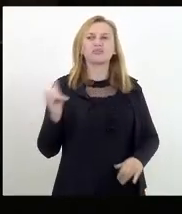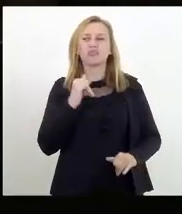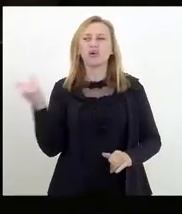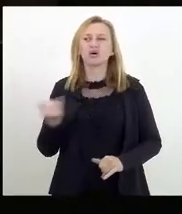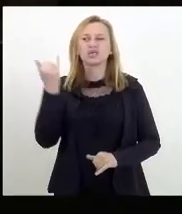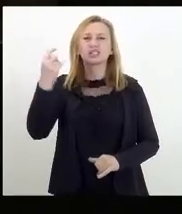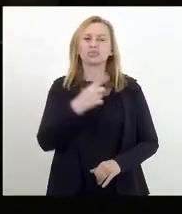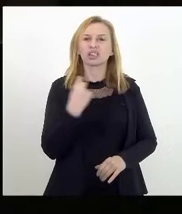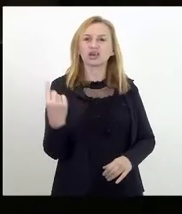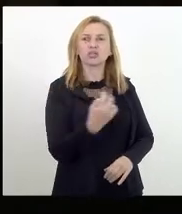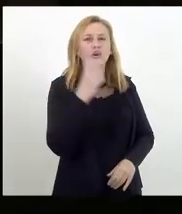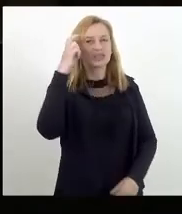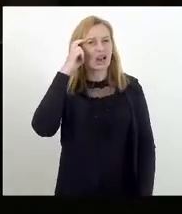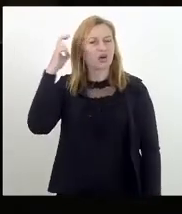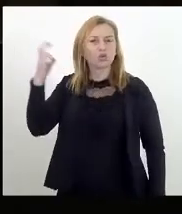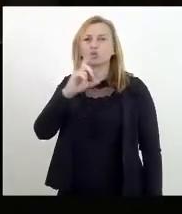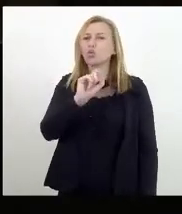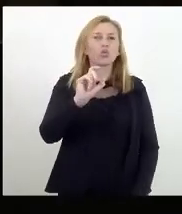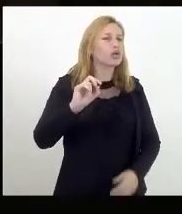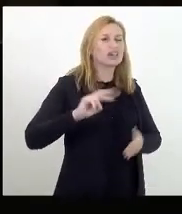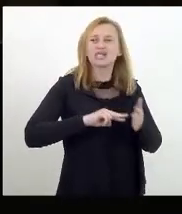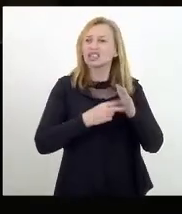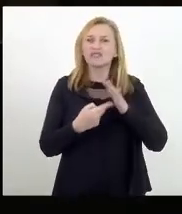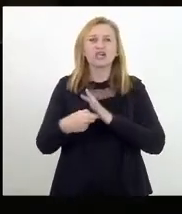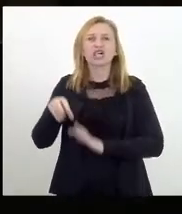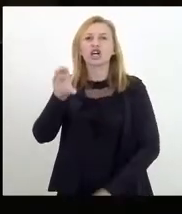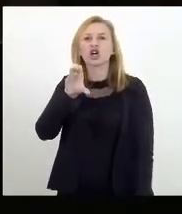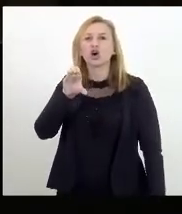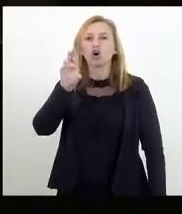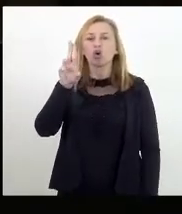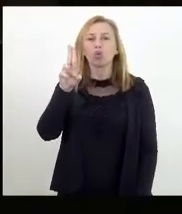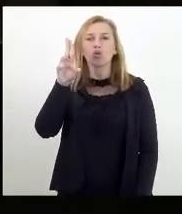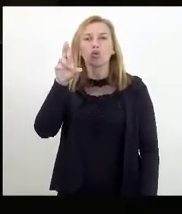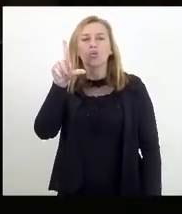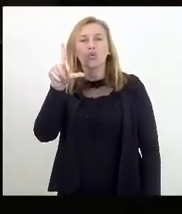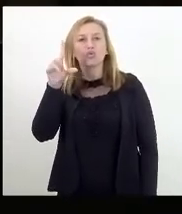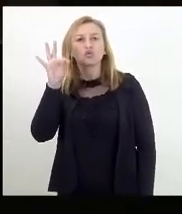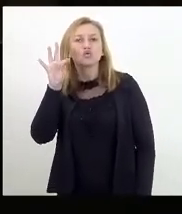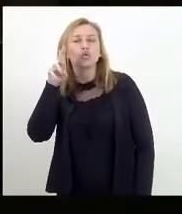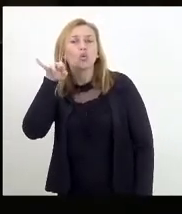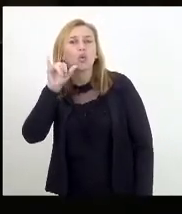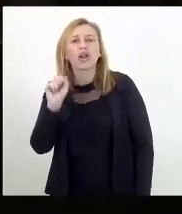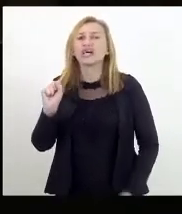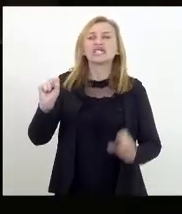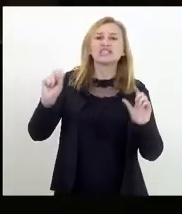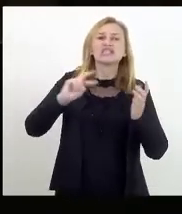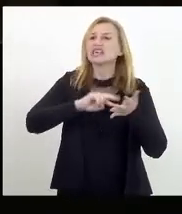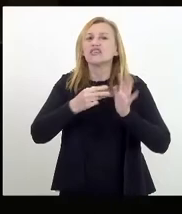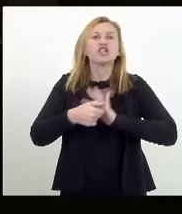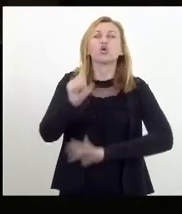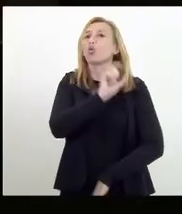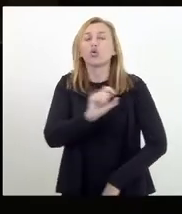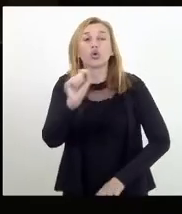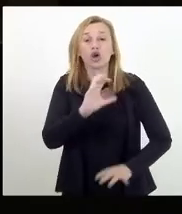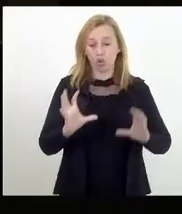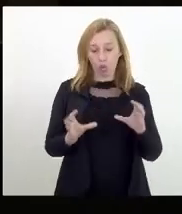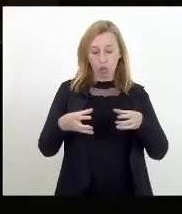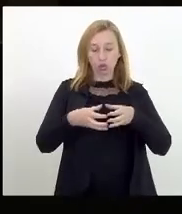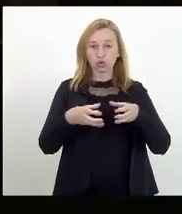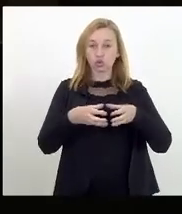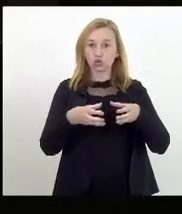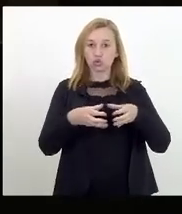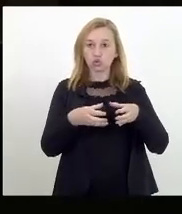nós a cultura e o que que significa Cultura a cultura exatamente o conjunto de práticas